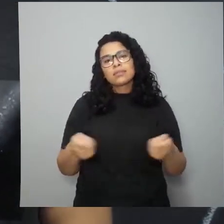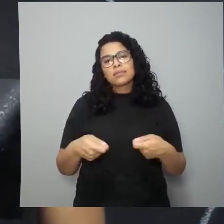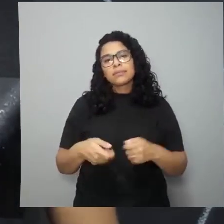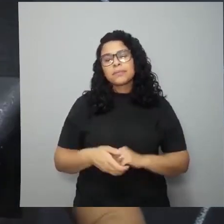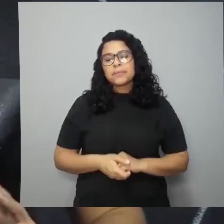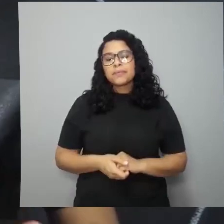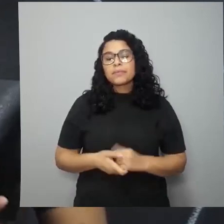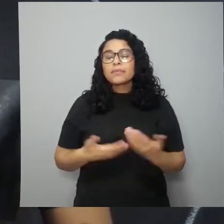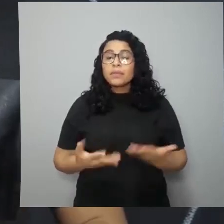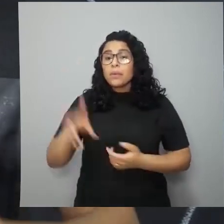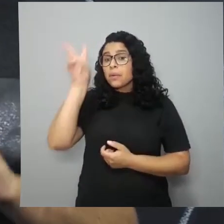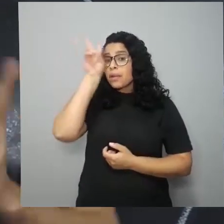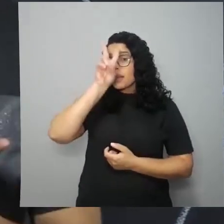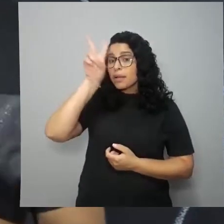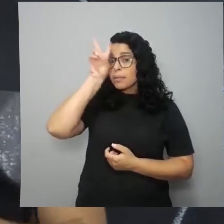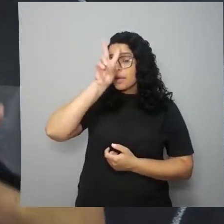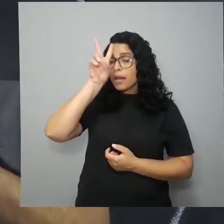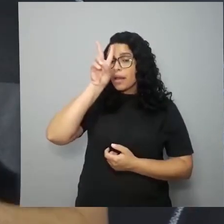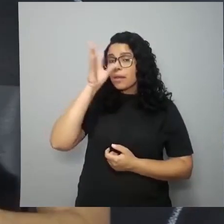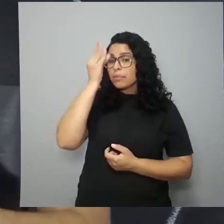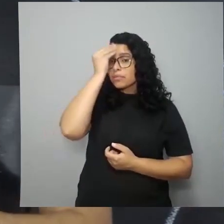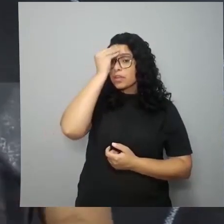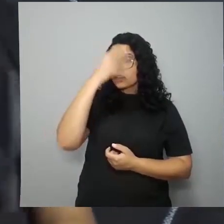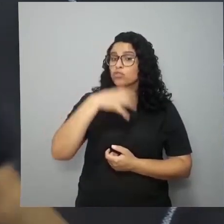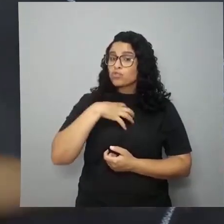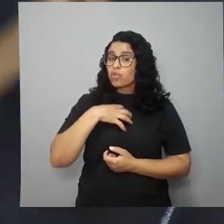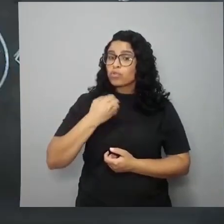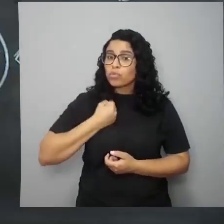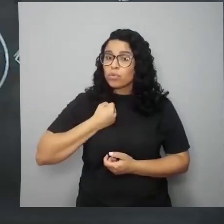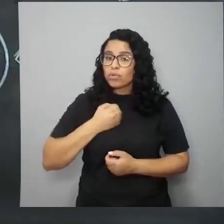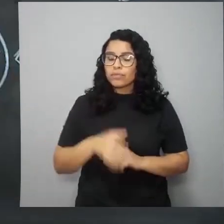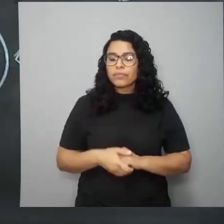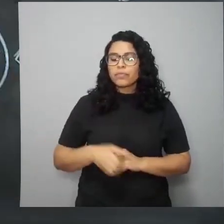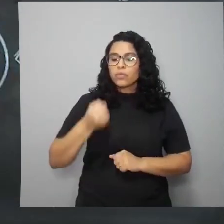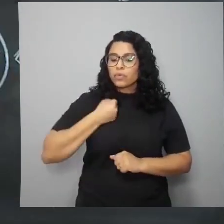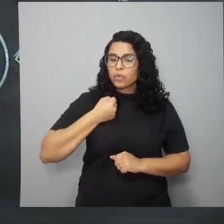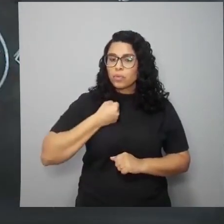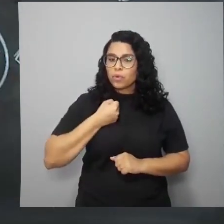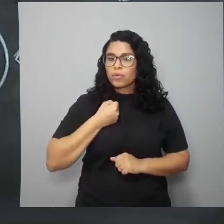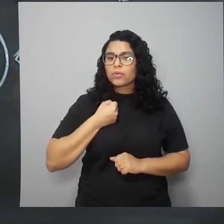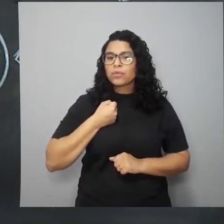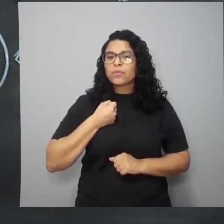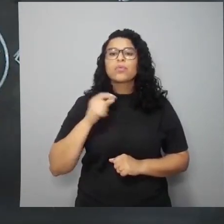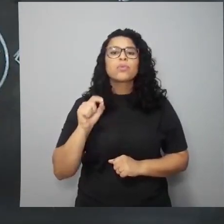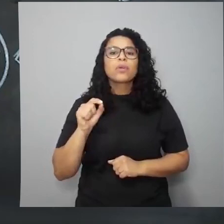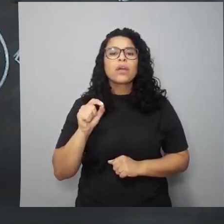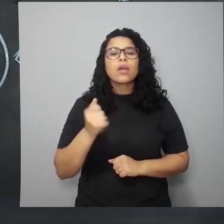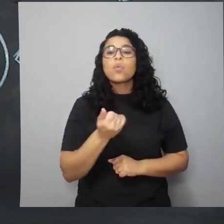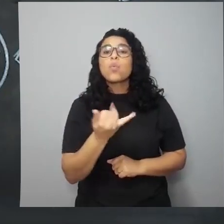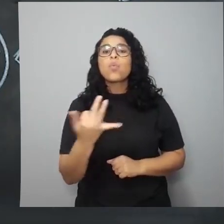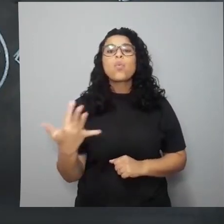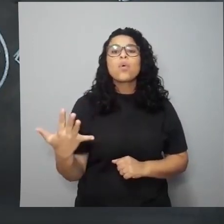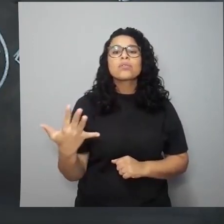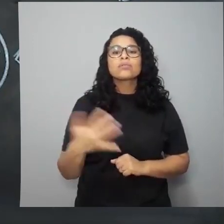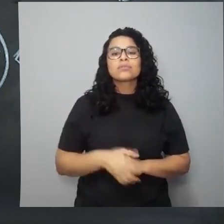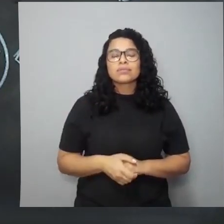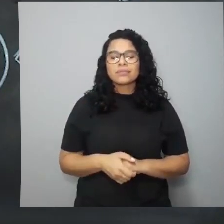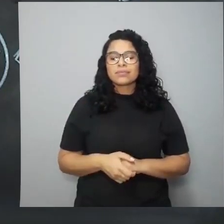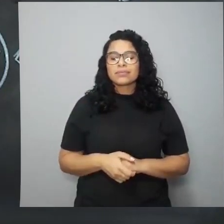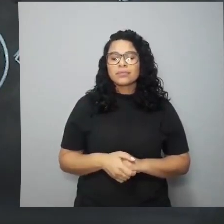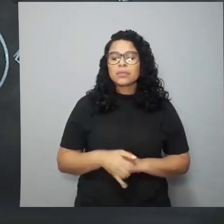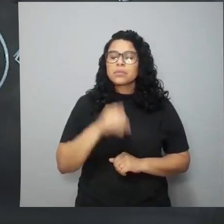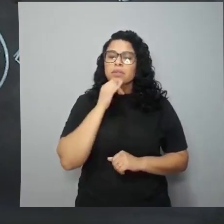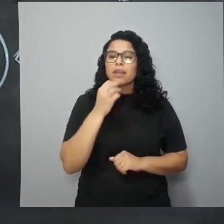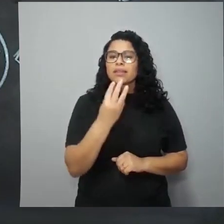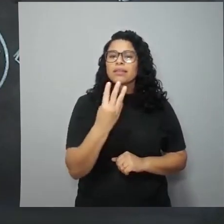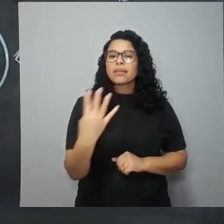Bom, vamos então relembrar e memorizar os tipos de numerais. Eu tenho o numeral cardinal, que é aquele que expressa quantidade.